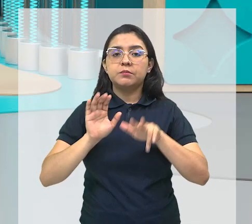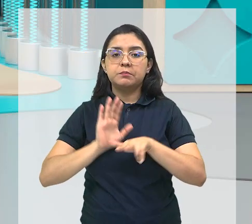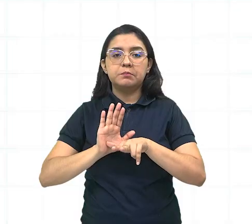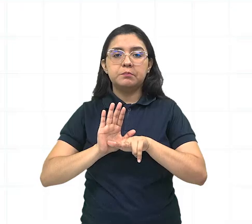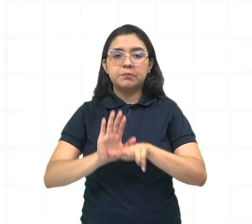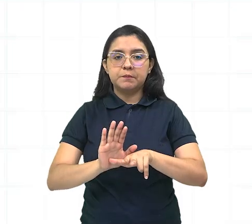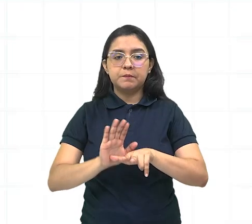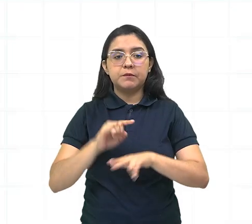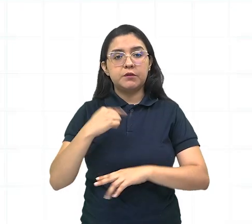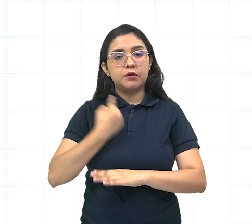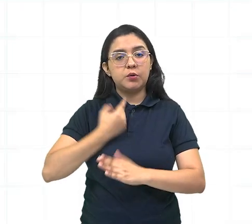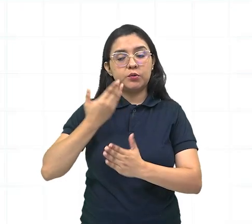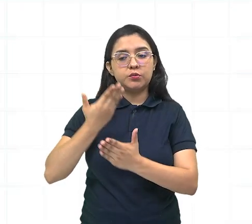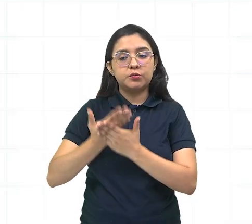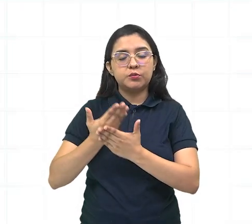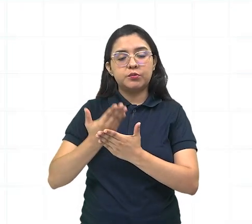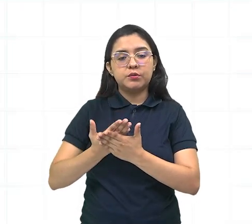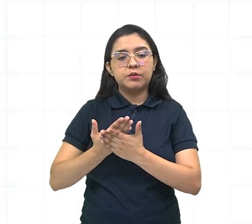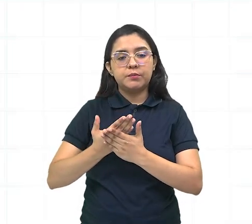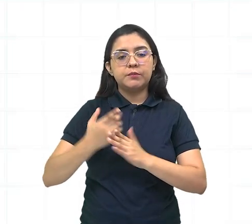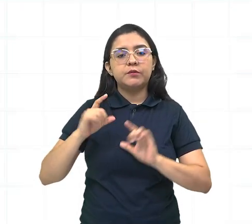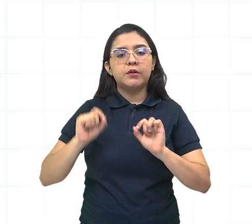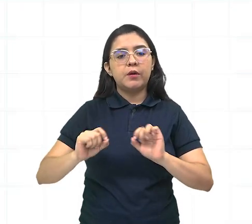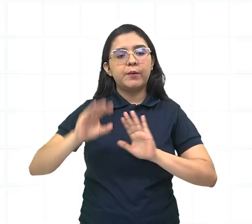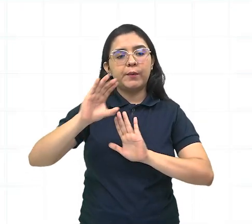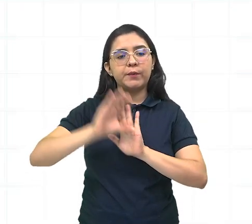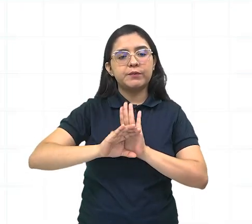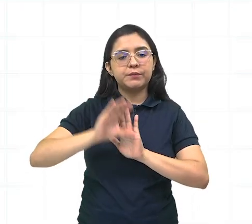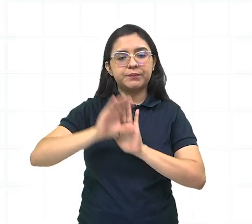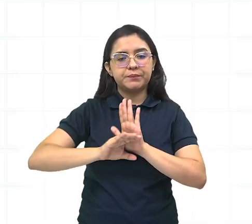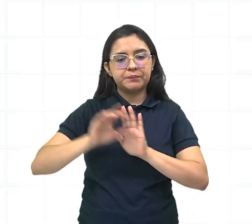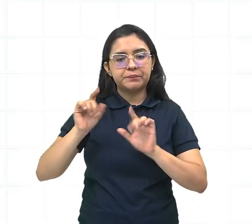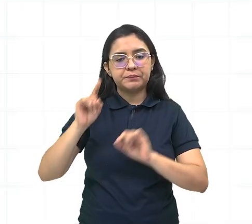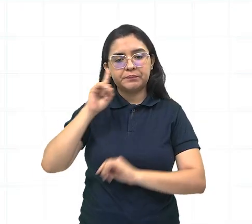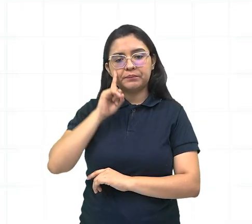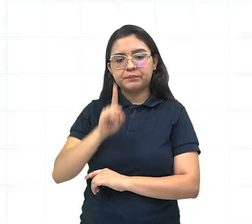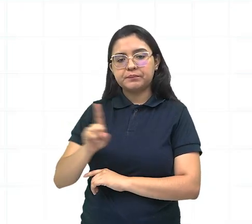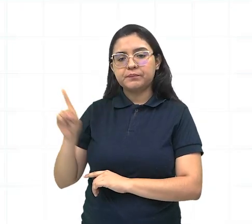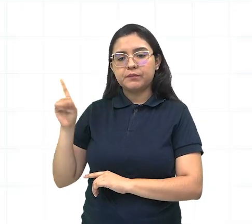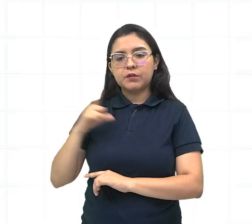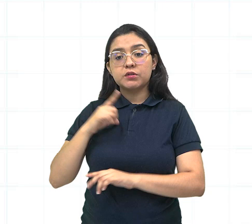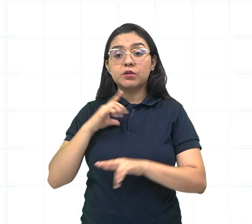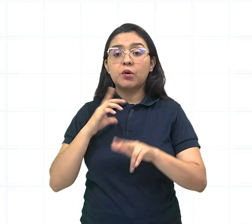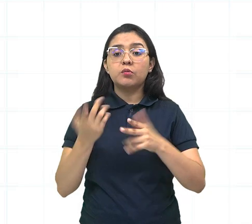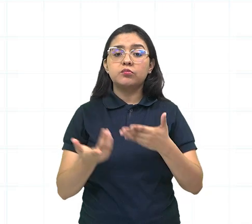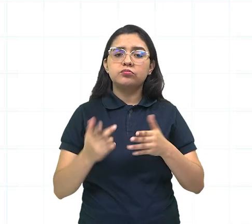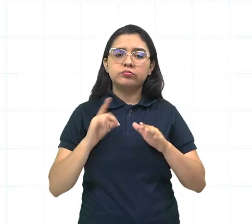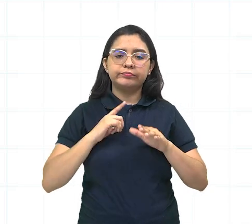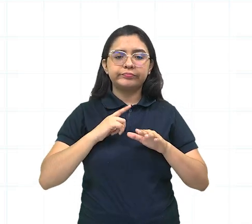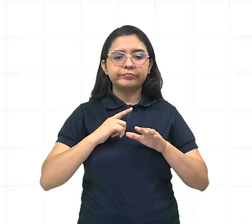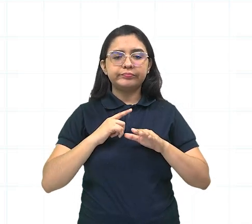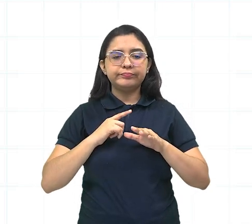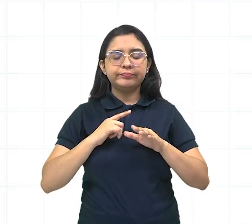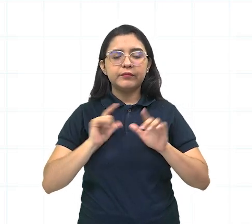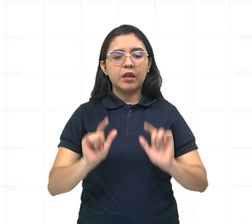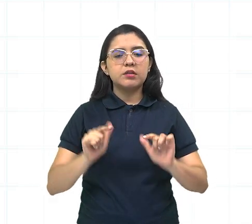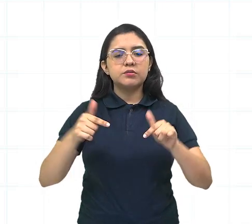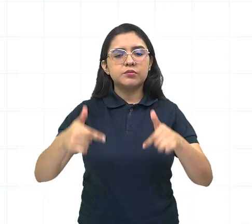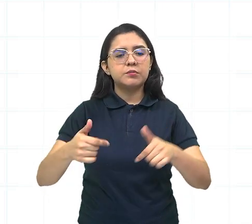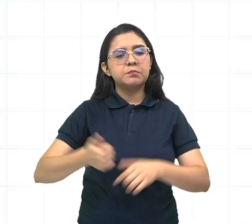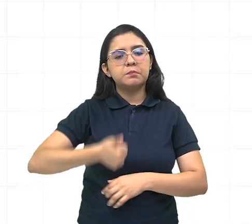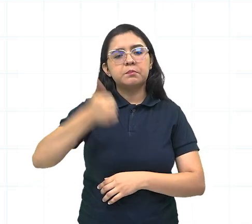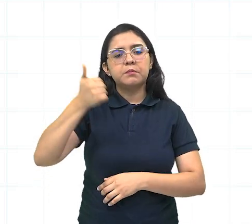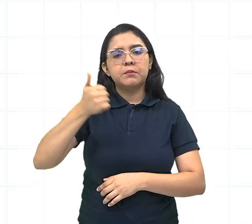socorros? Nós vimos aí que a definição é que os primeiros socorros são os cuidados iniciais prestados